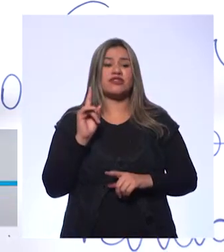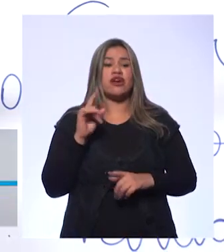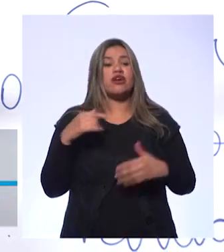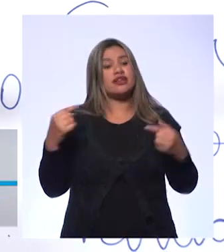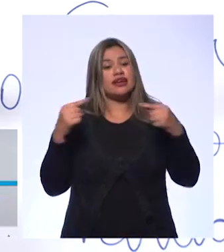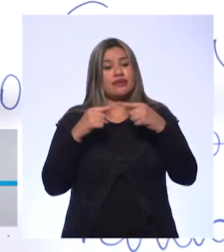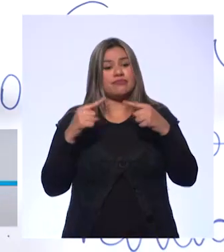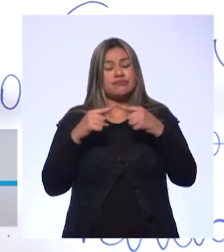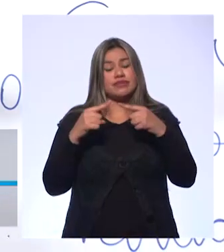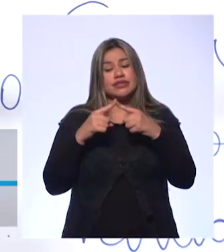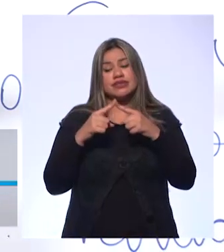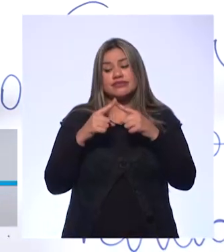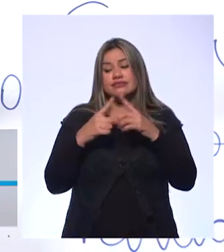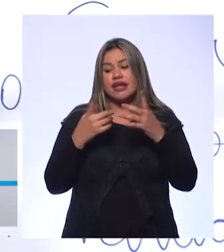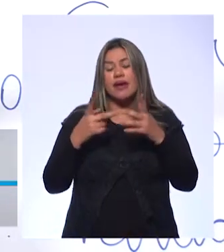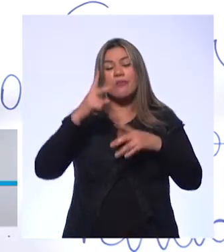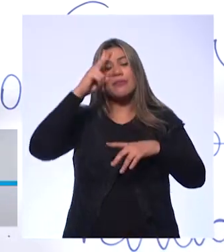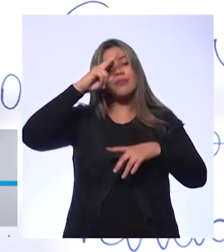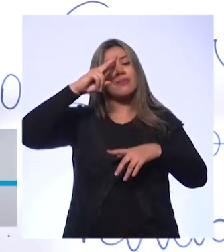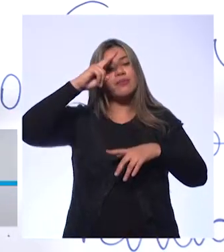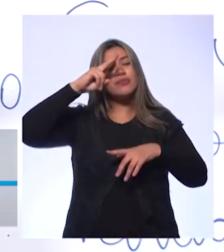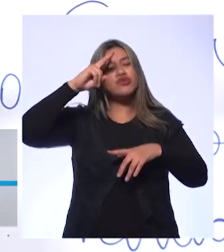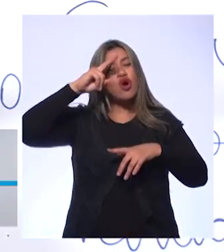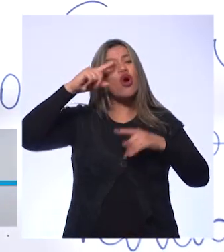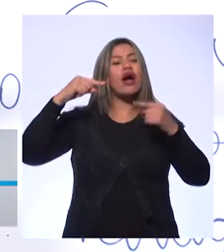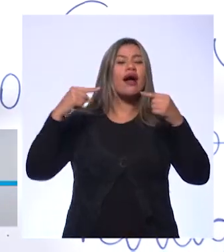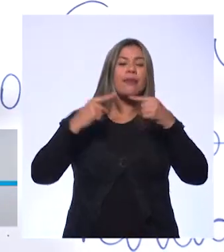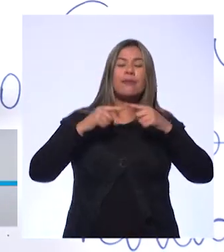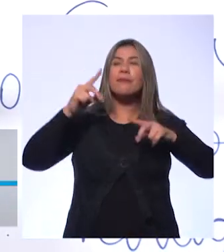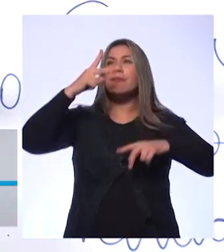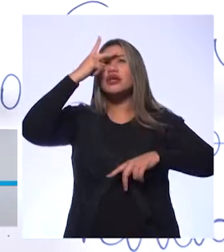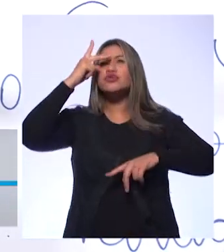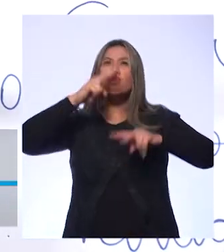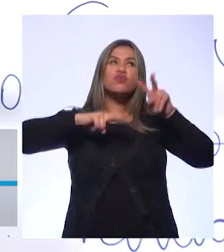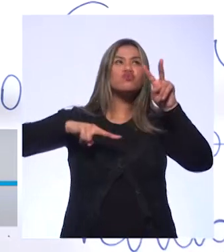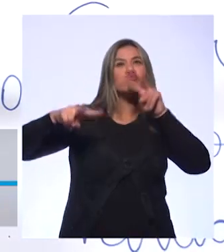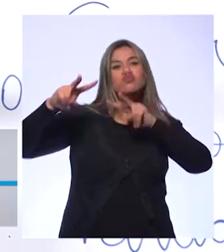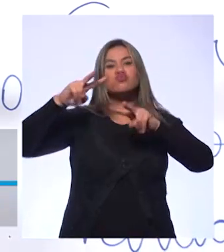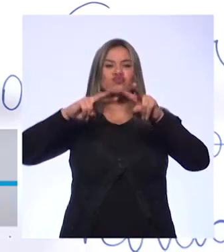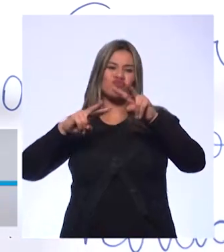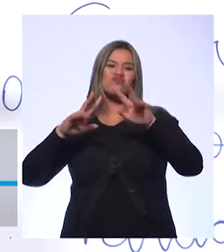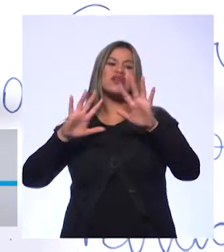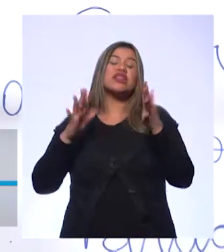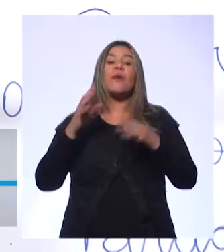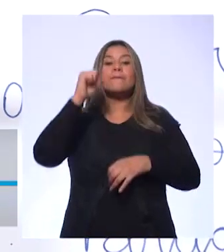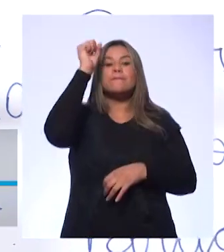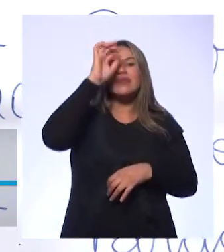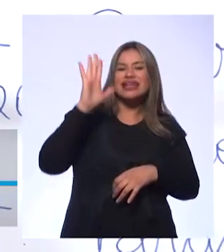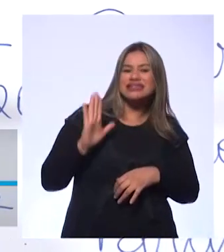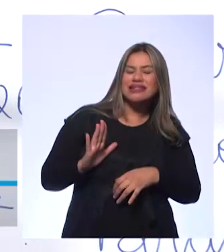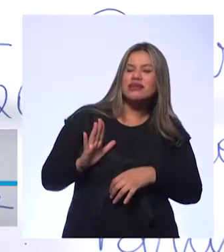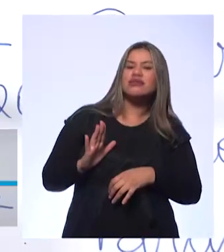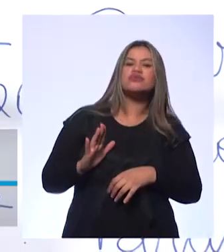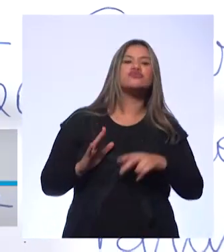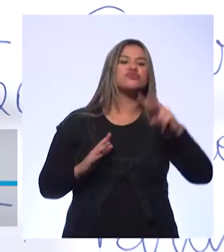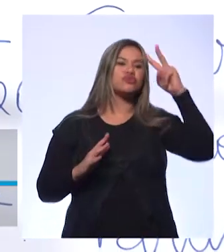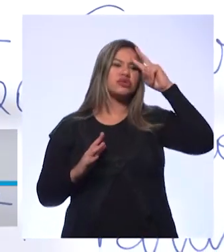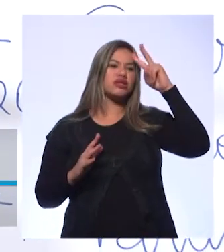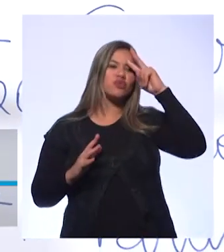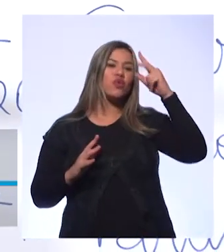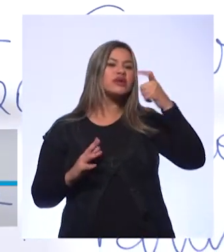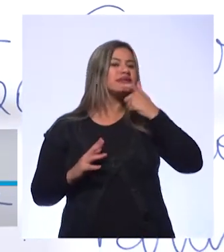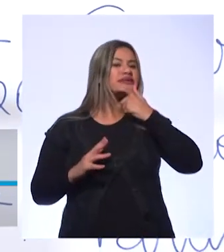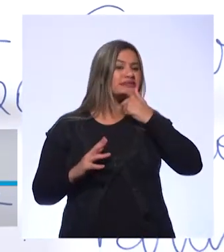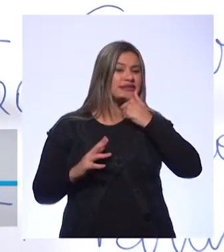de quem está contando então para brasileiros para historiadores Ingleses o Solano